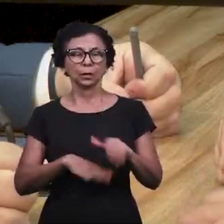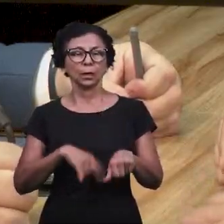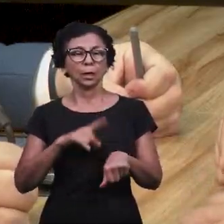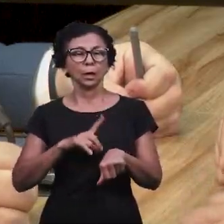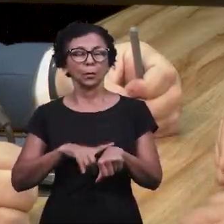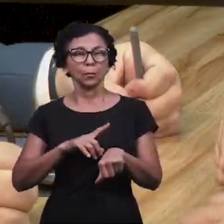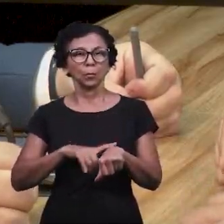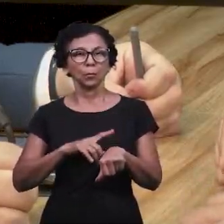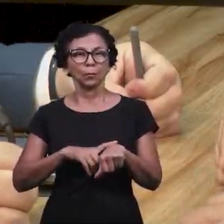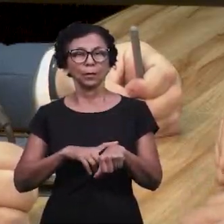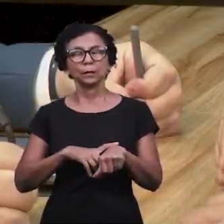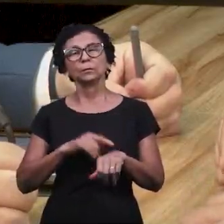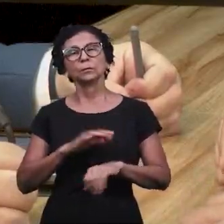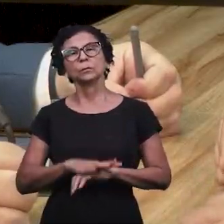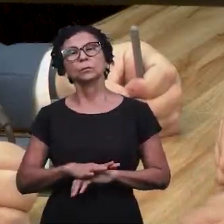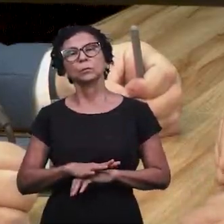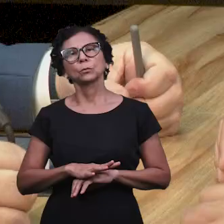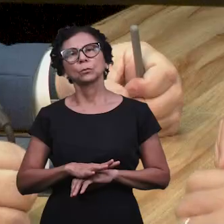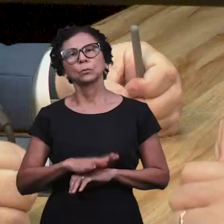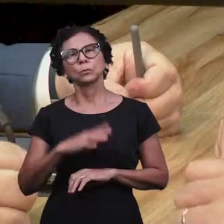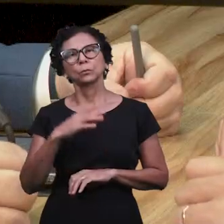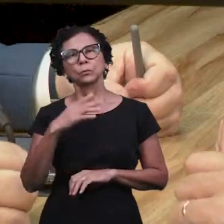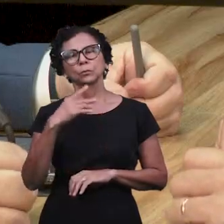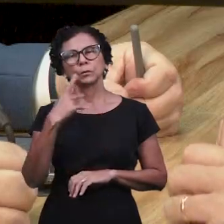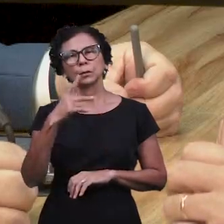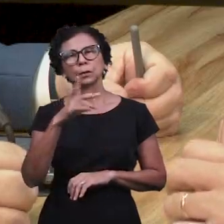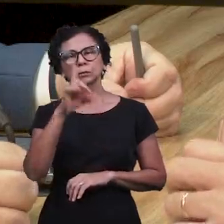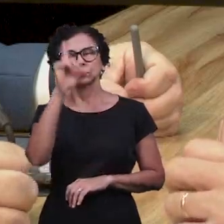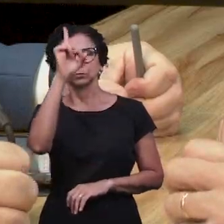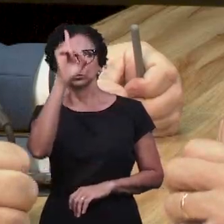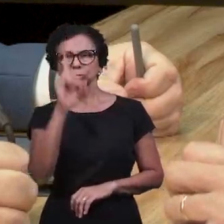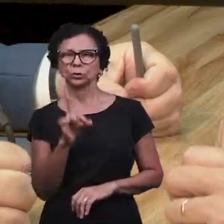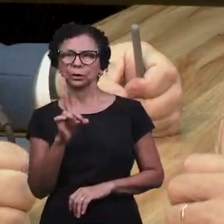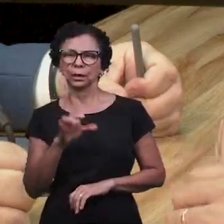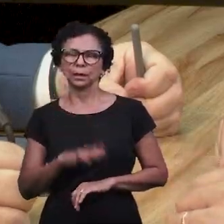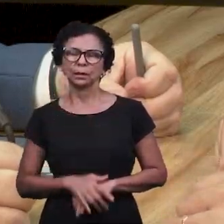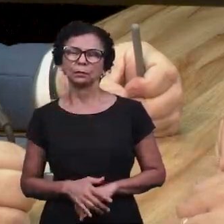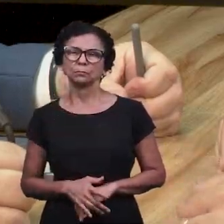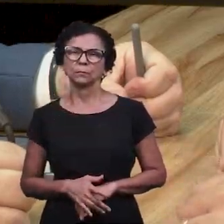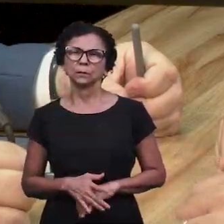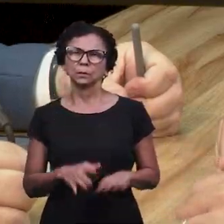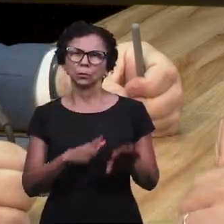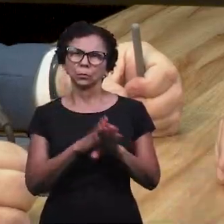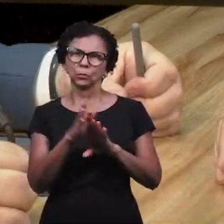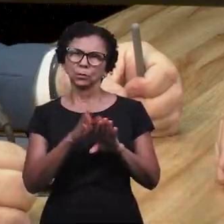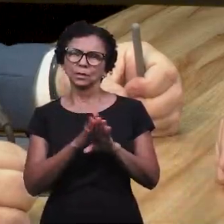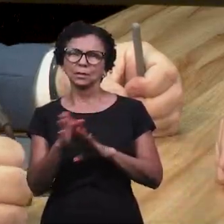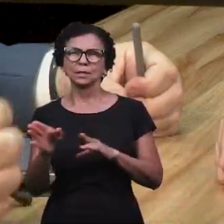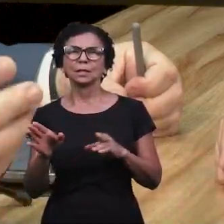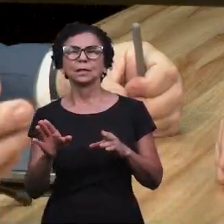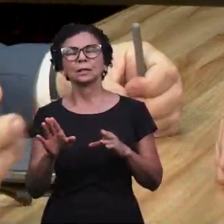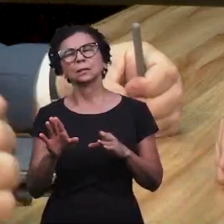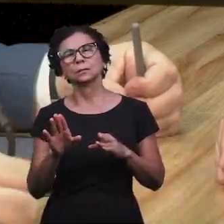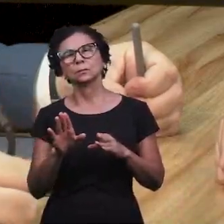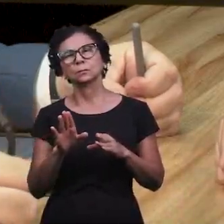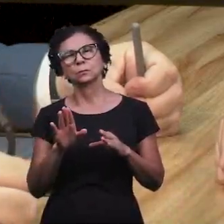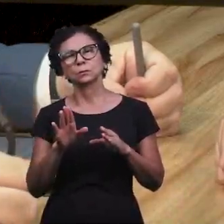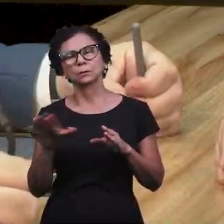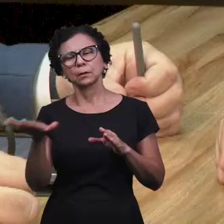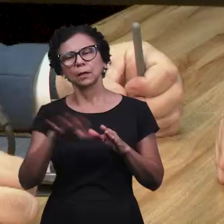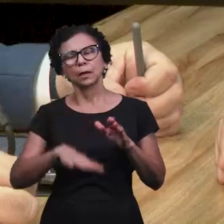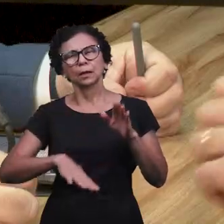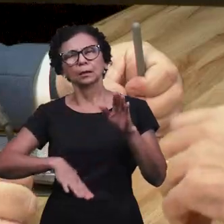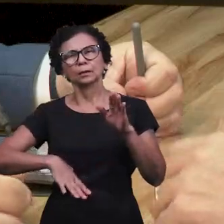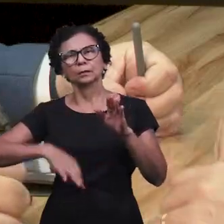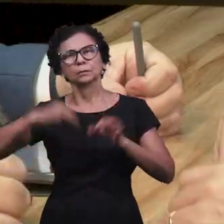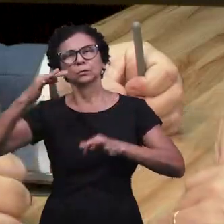nosso programa semanal, o qual trazemos informações, conselhos, orientações jurídicas para você que nos